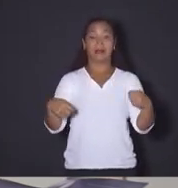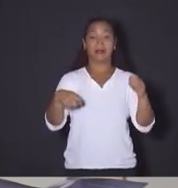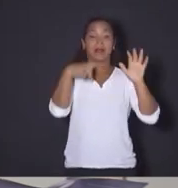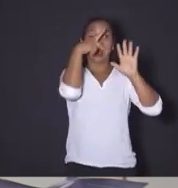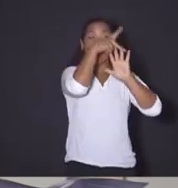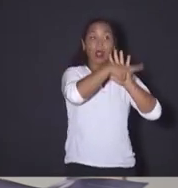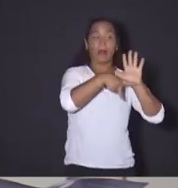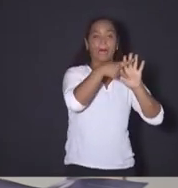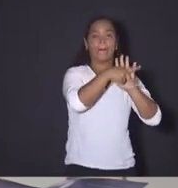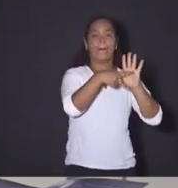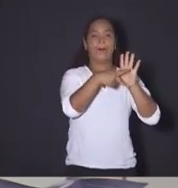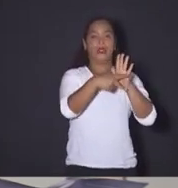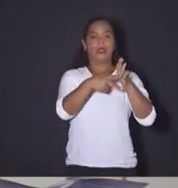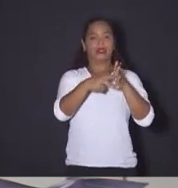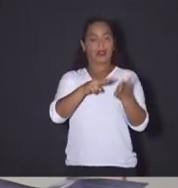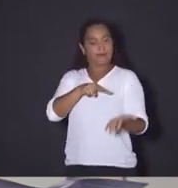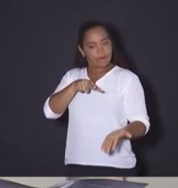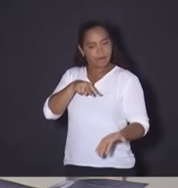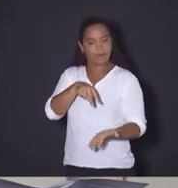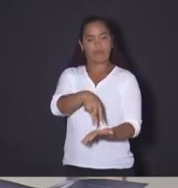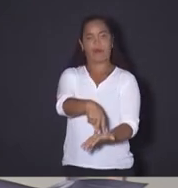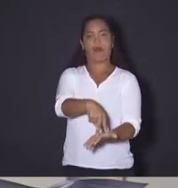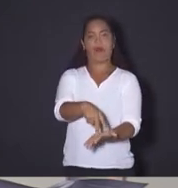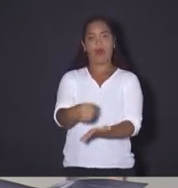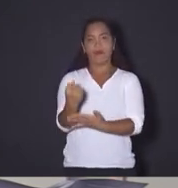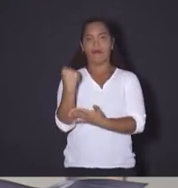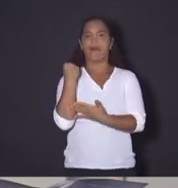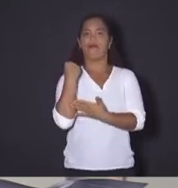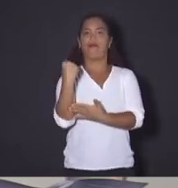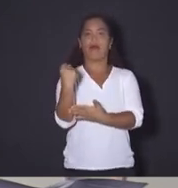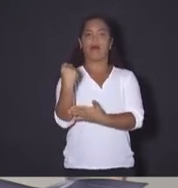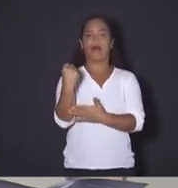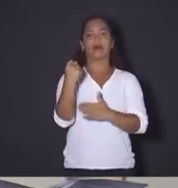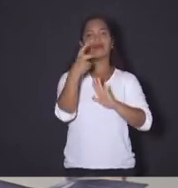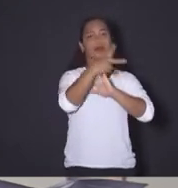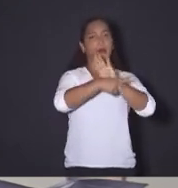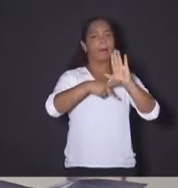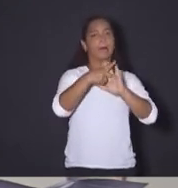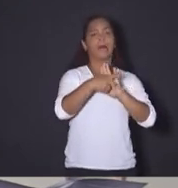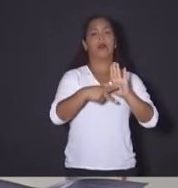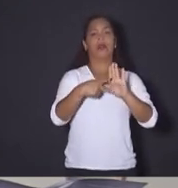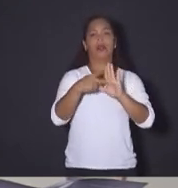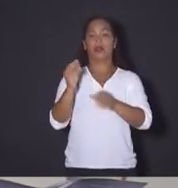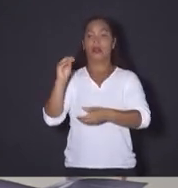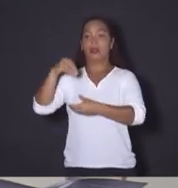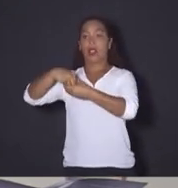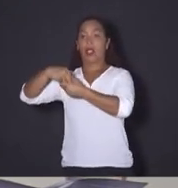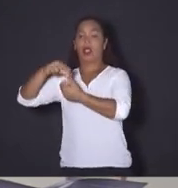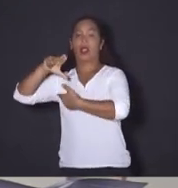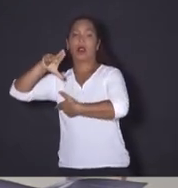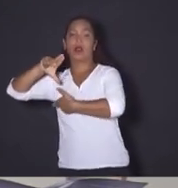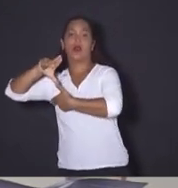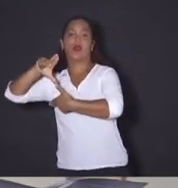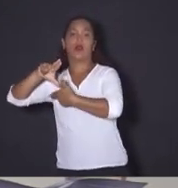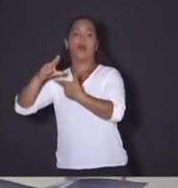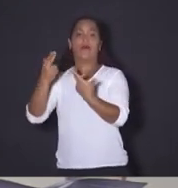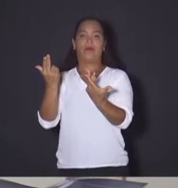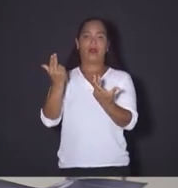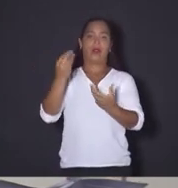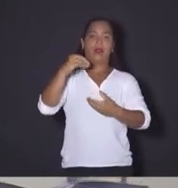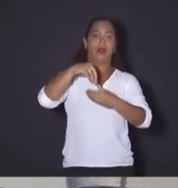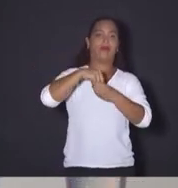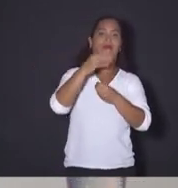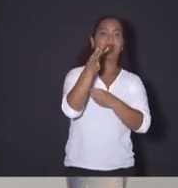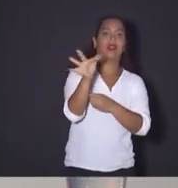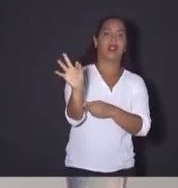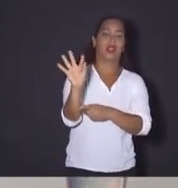que vem impactar o plano de desenvolvimento institucional ou seja por exemplo da universidade federal da bahia da universidade federal de